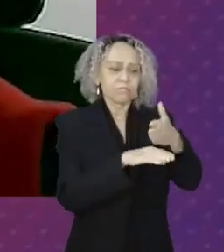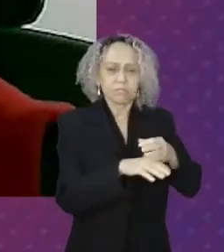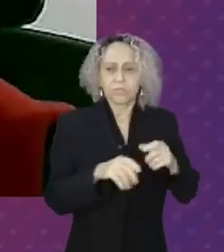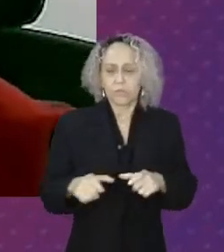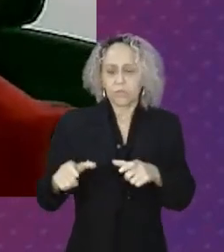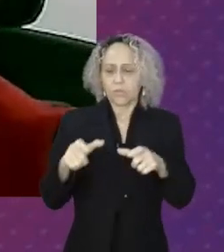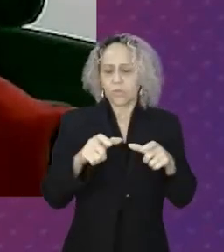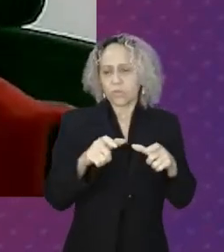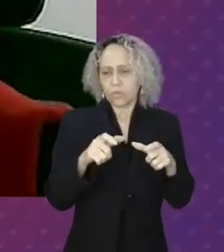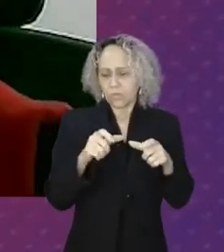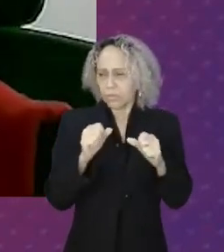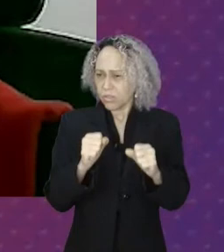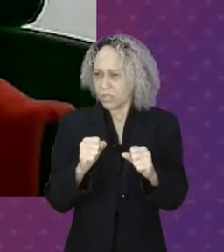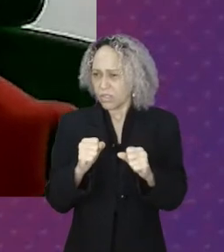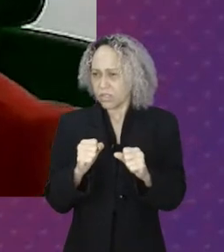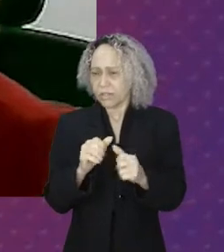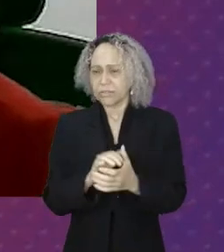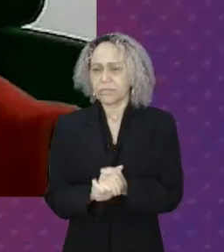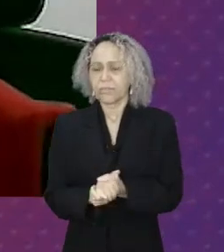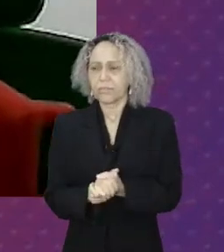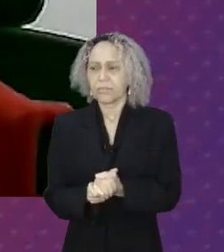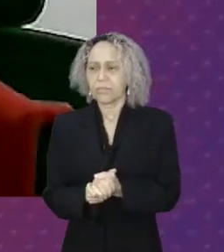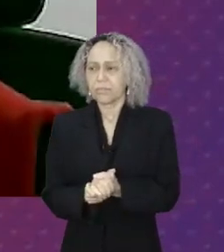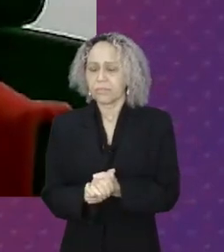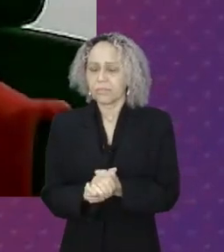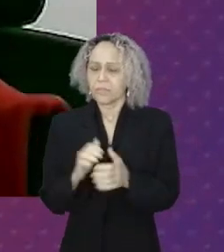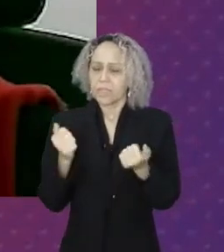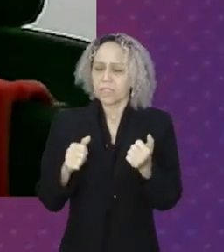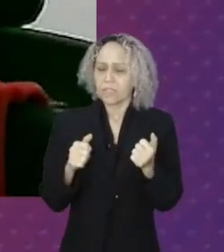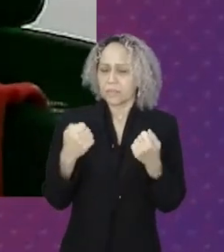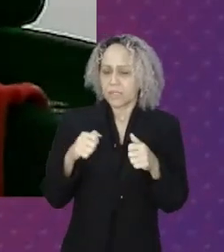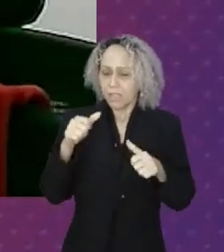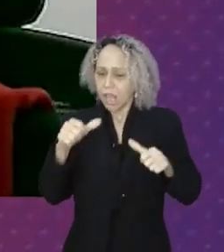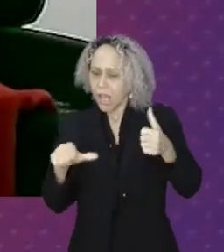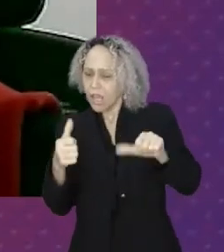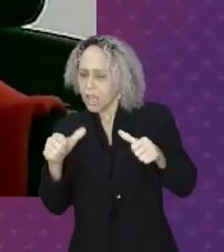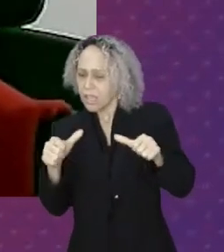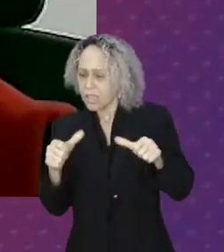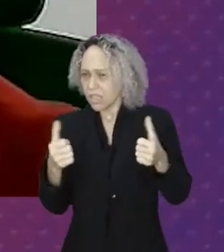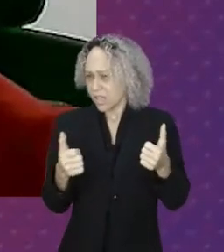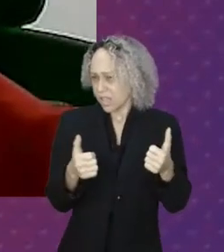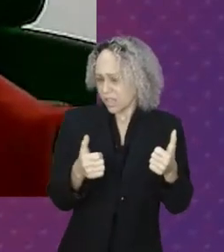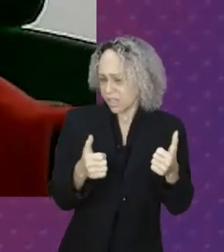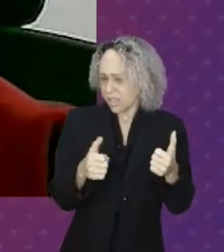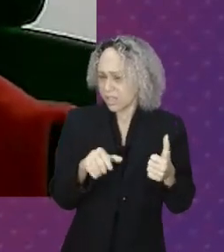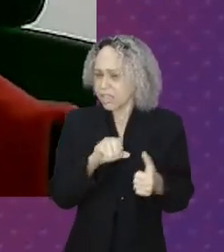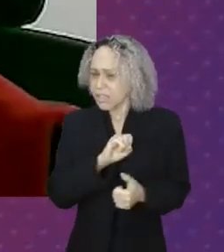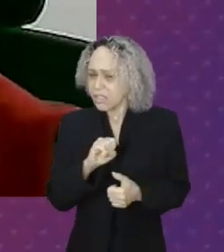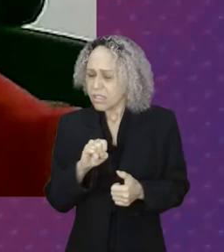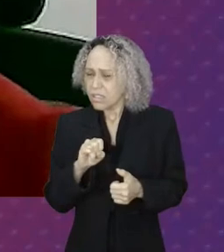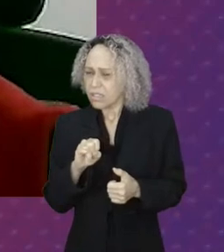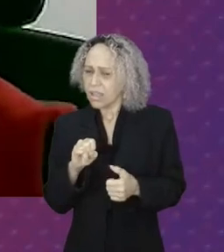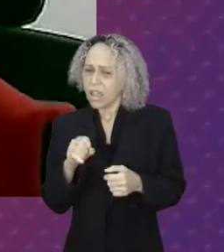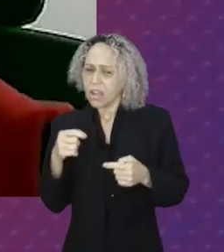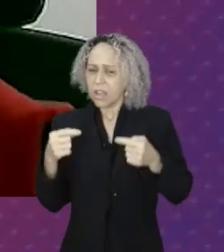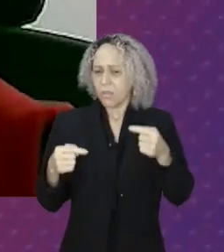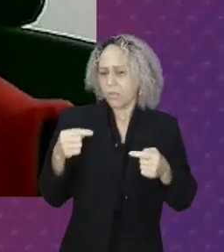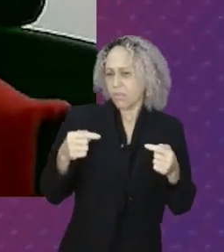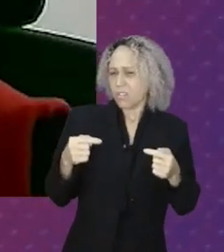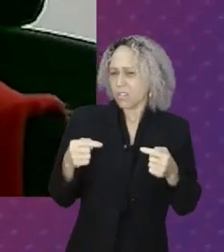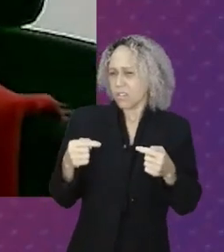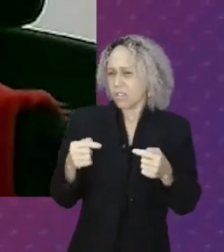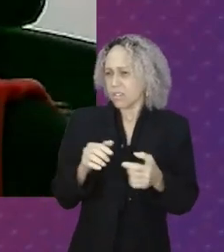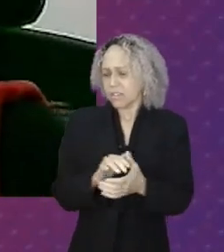partidos, é preciso analisar se aquelas condutas que são tomadas por alguns dirigentes não estão